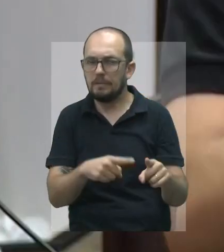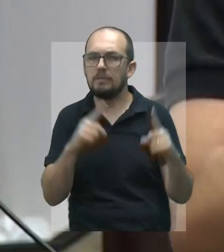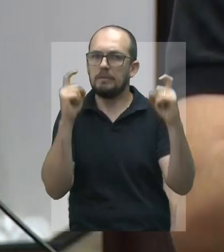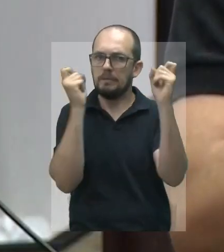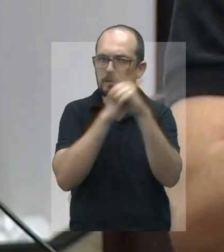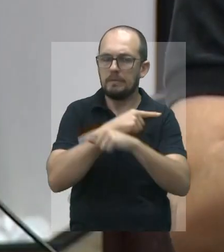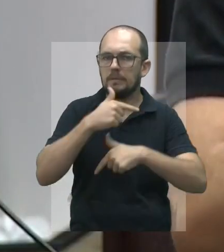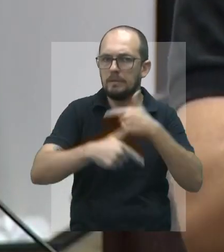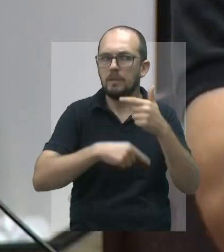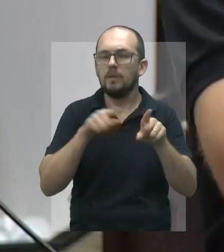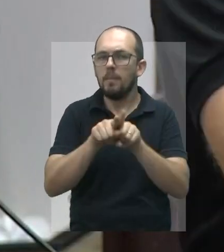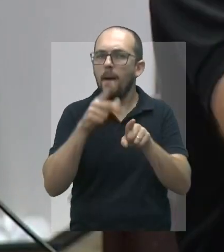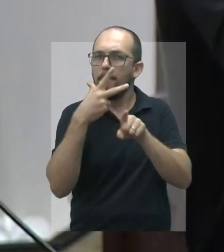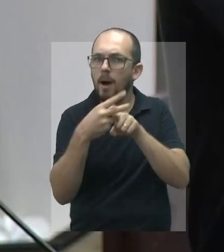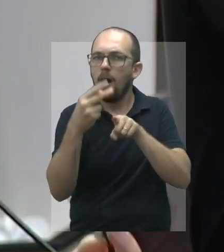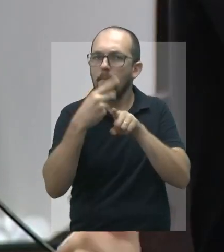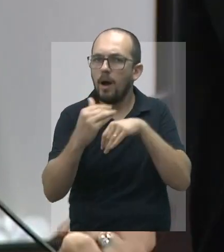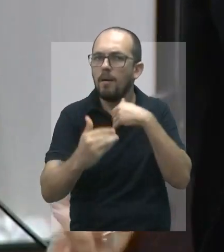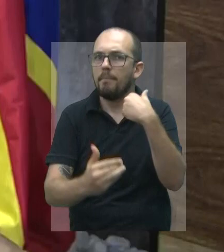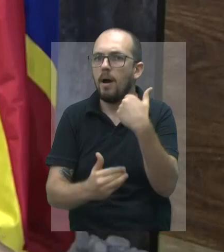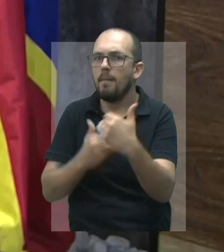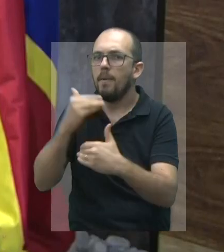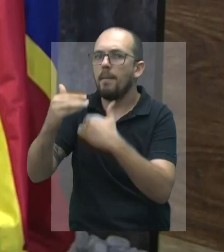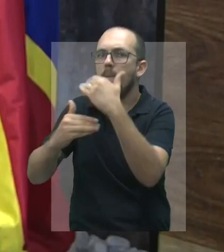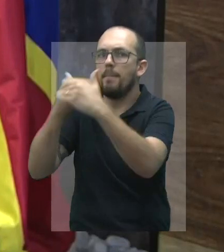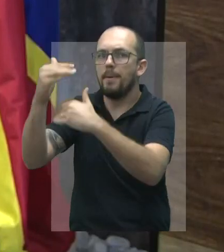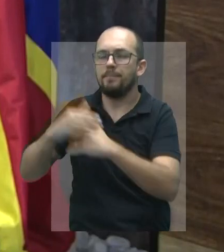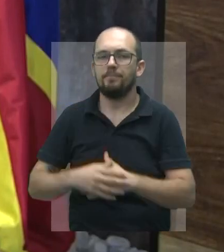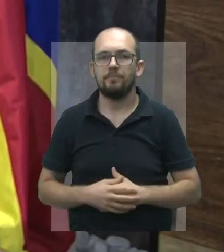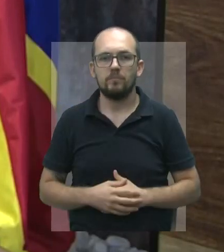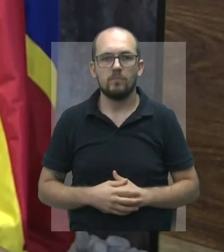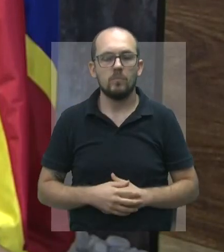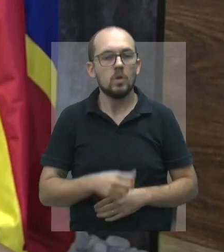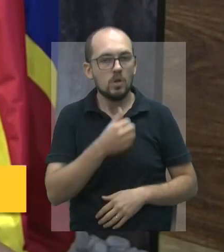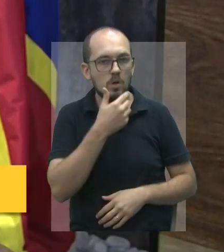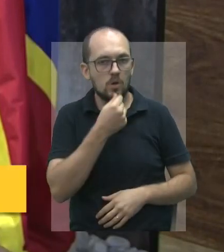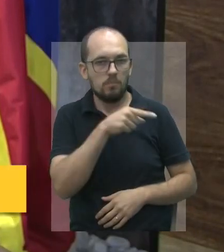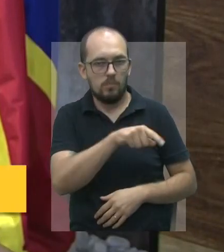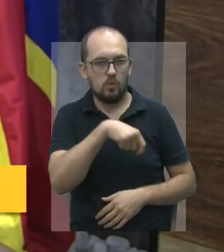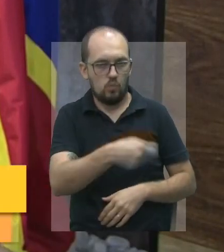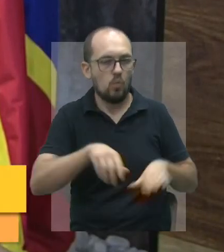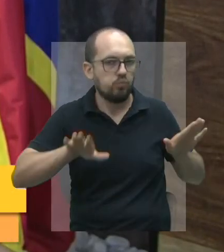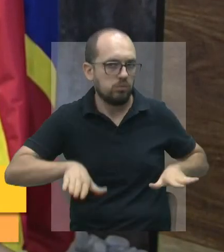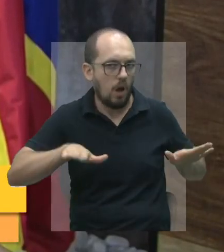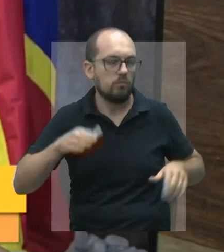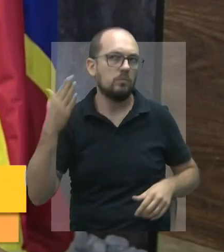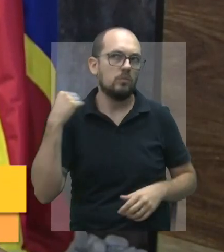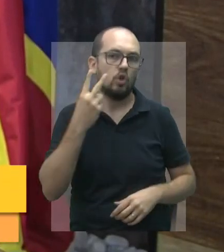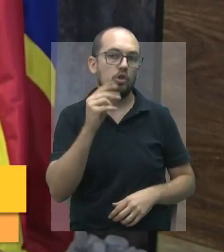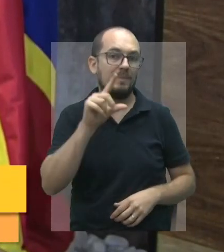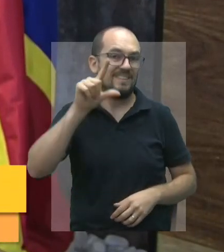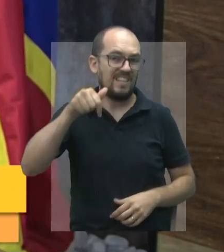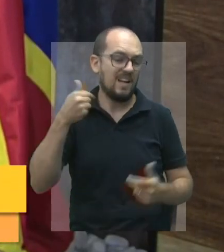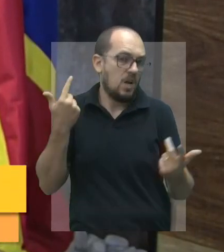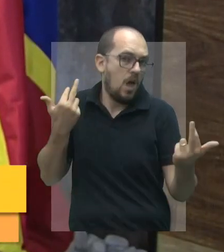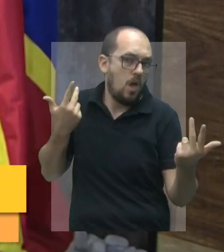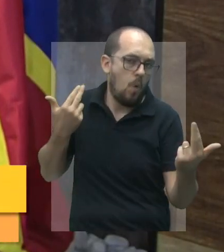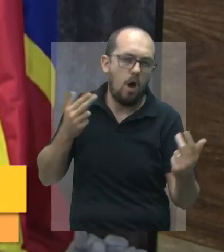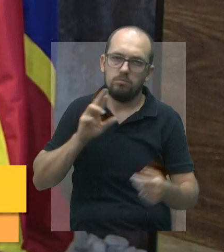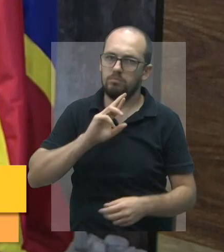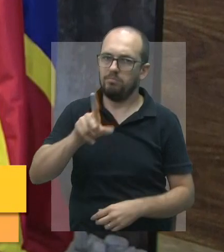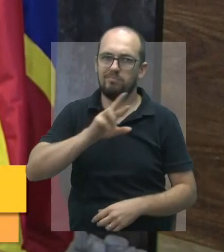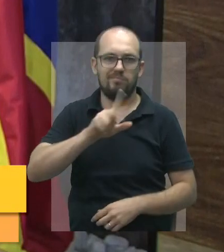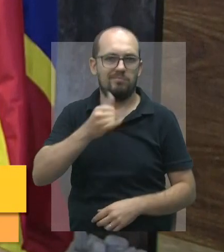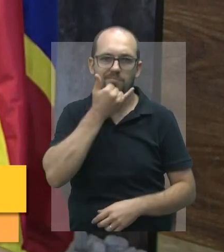principalmente, os avanços que foram alcançados. O Gustavo, de 2017, não é mais o Gustavo de 2019, nós